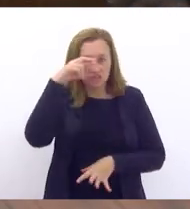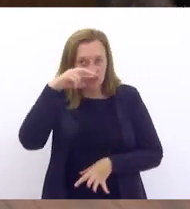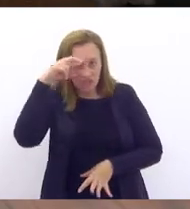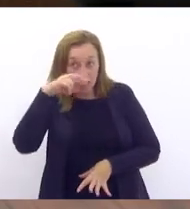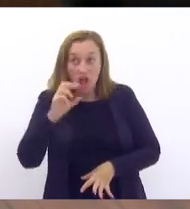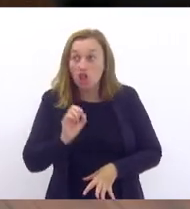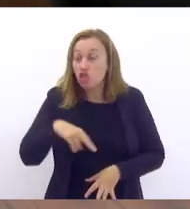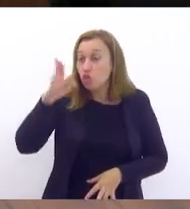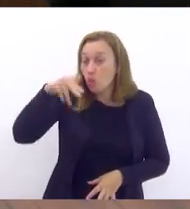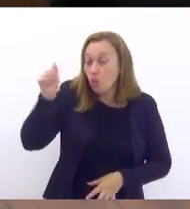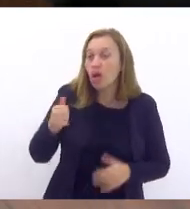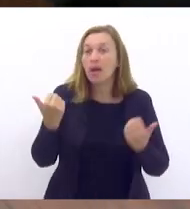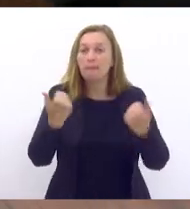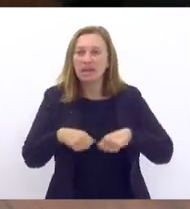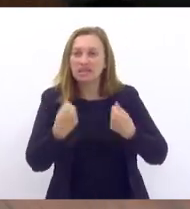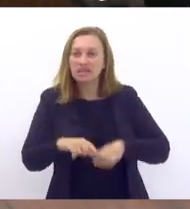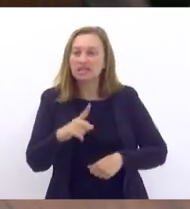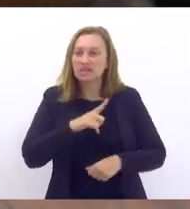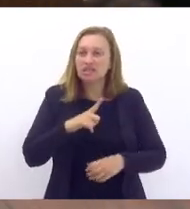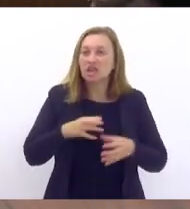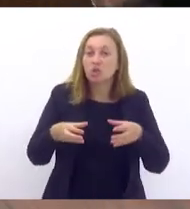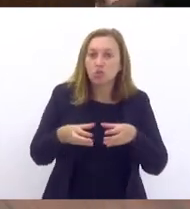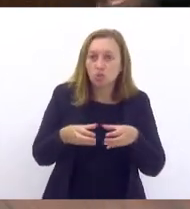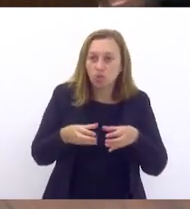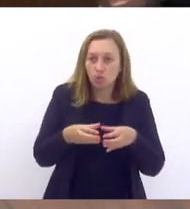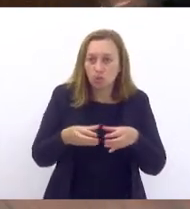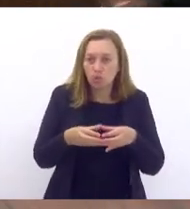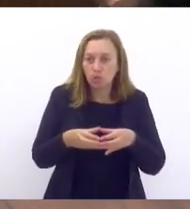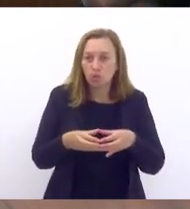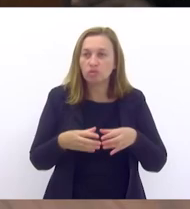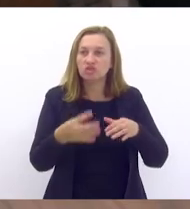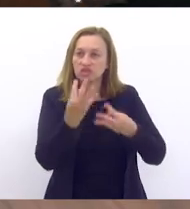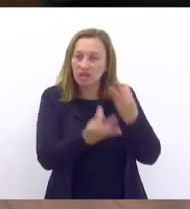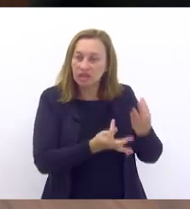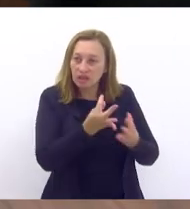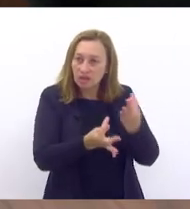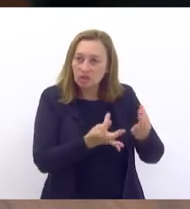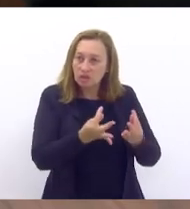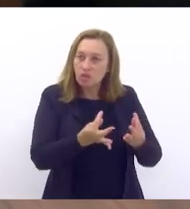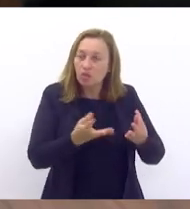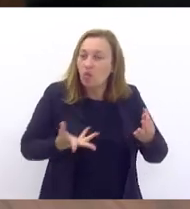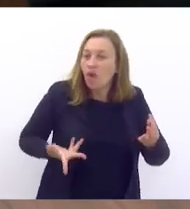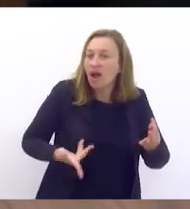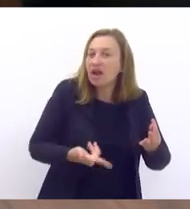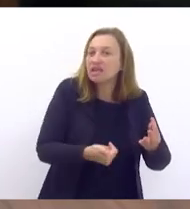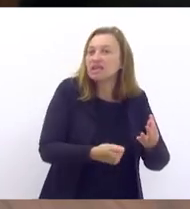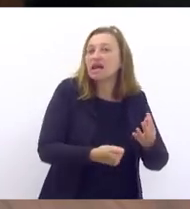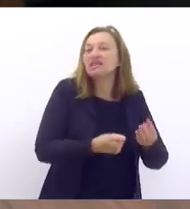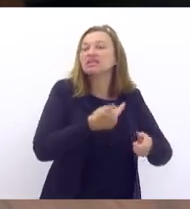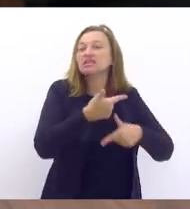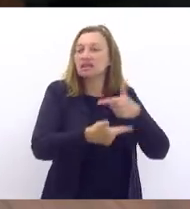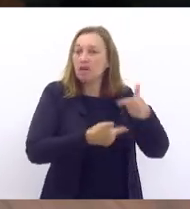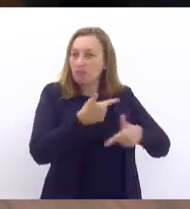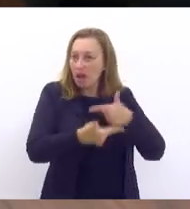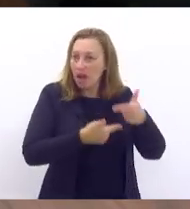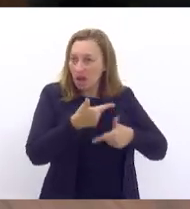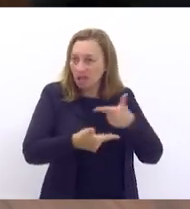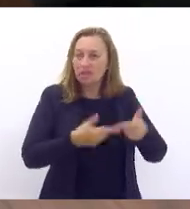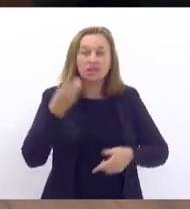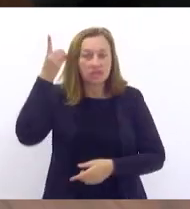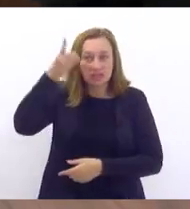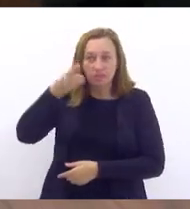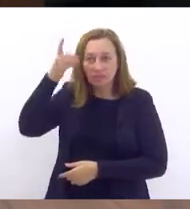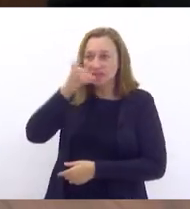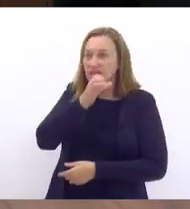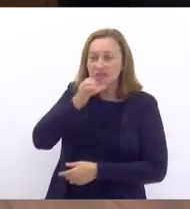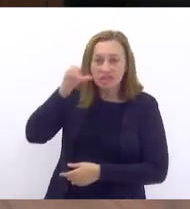Porque a gente precisa ter equipamentos e comunidades terapêuticas com condições físicas, está ali a deputada Célia, que também